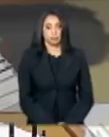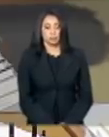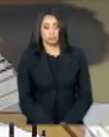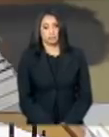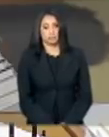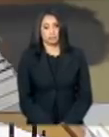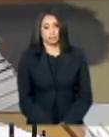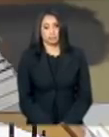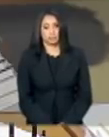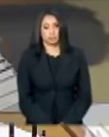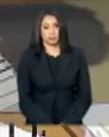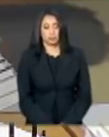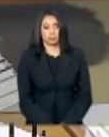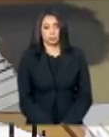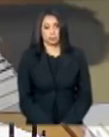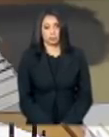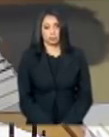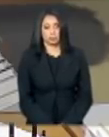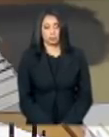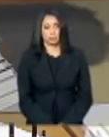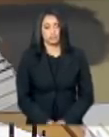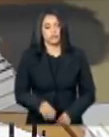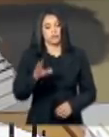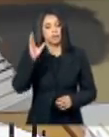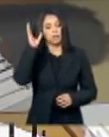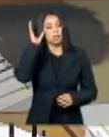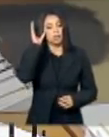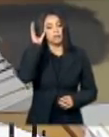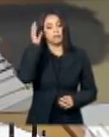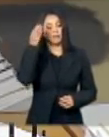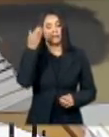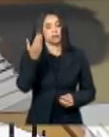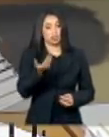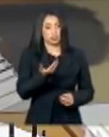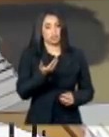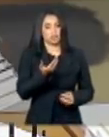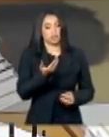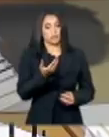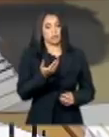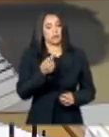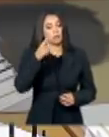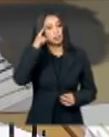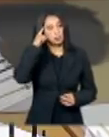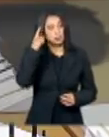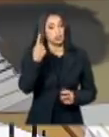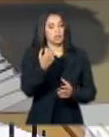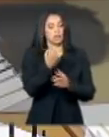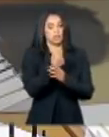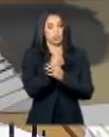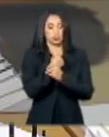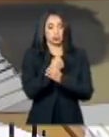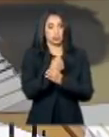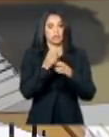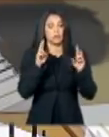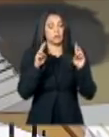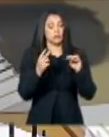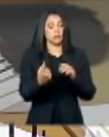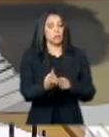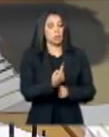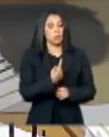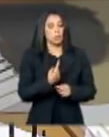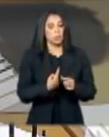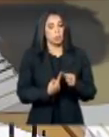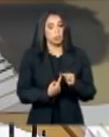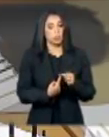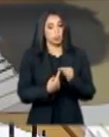no bolso de um mandado de segurança sobre tema único sendo